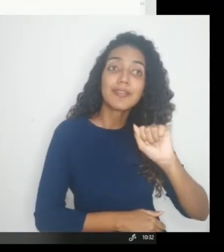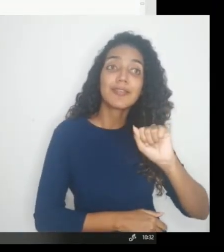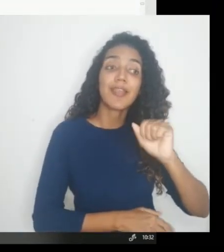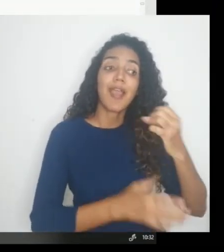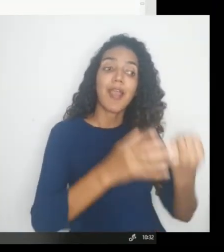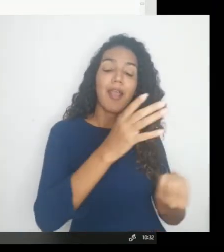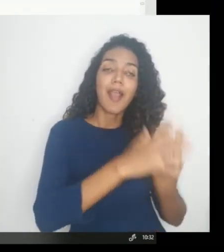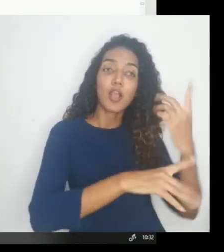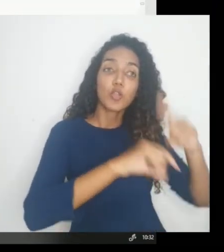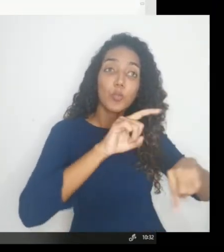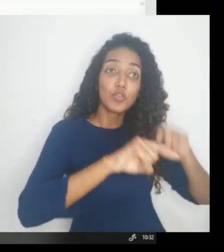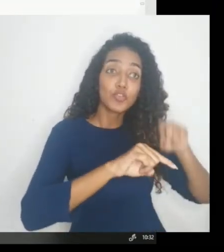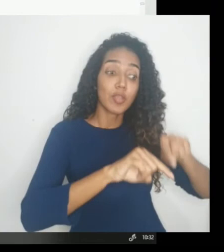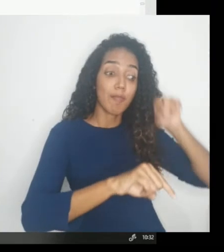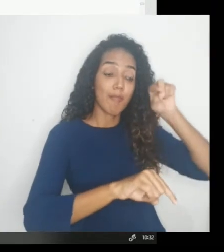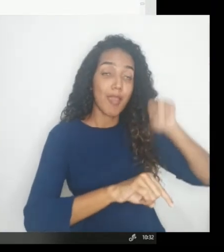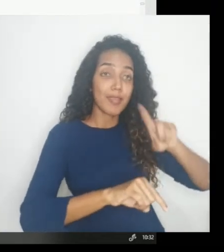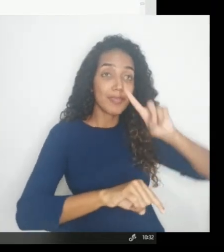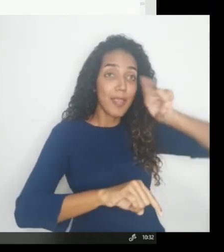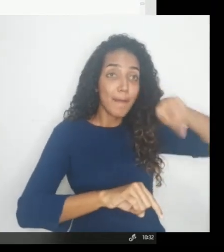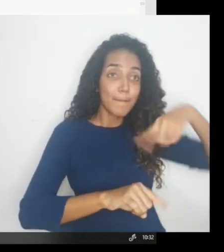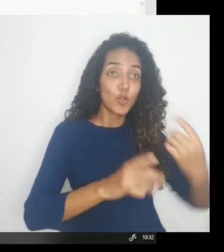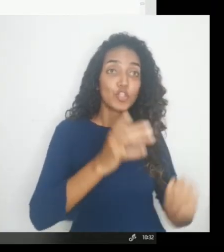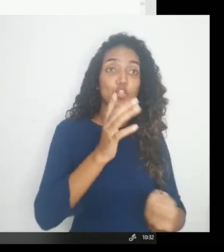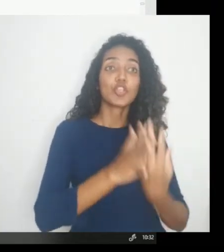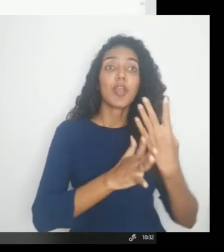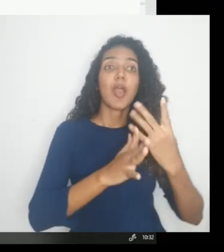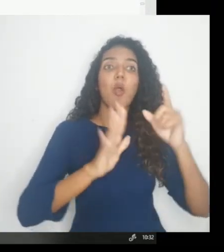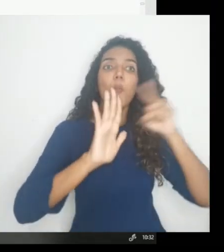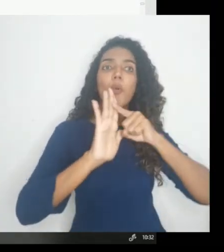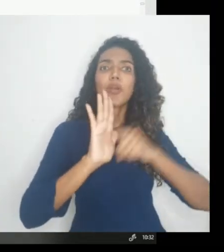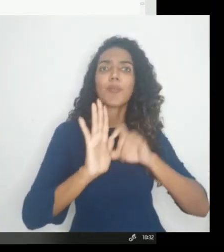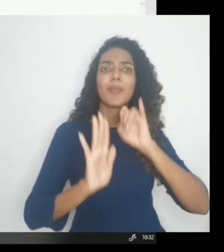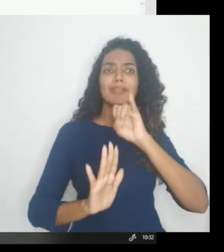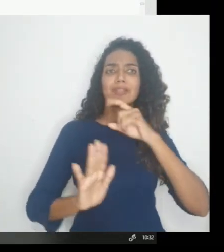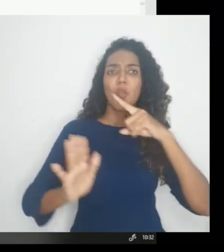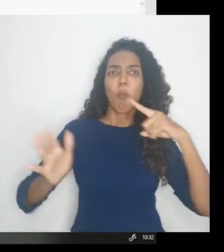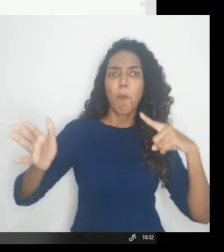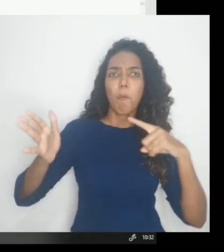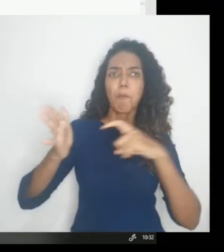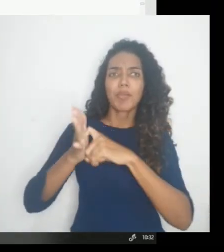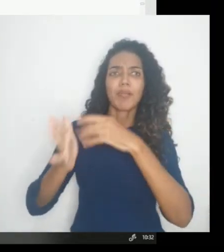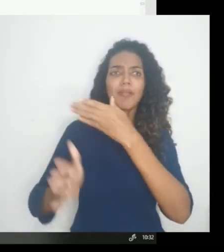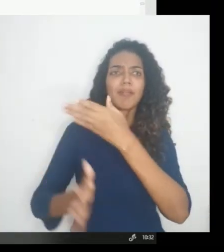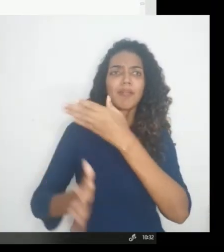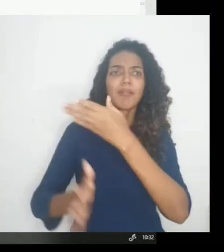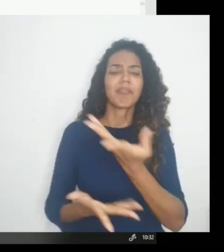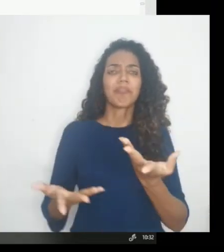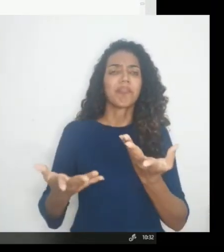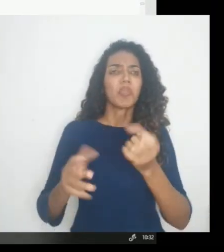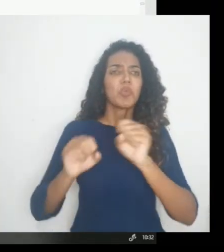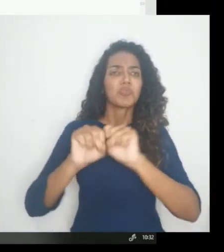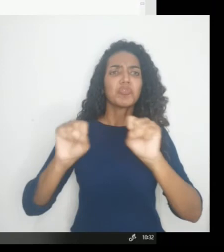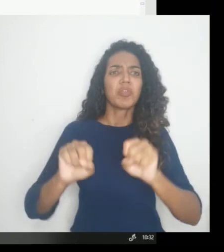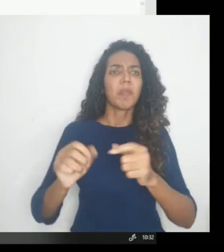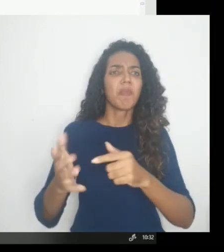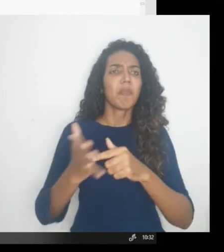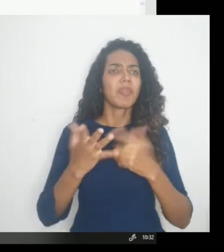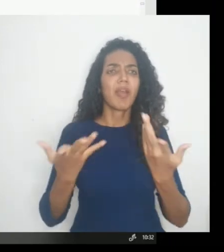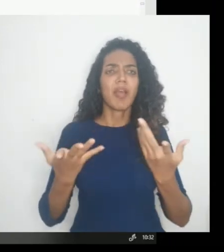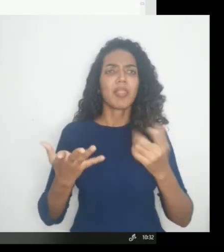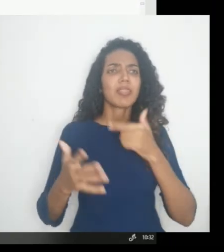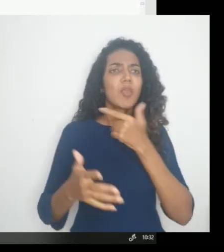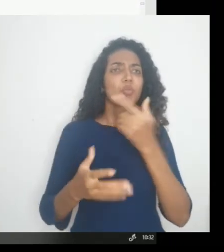Se eu tentar chegar aqui e mandar rodar essa classe, dar um run, esse cara diz, ó, não dá para executar. O erro que ele dá aqui para